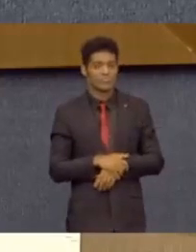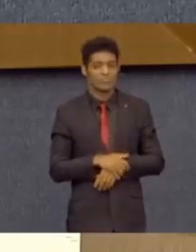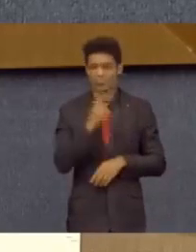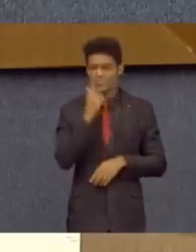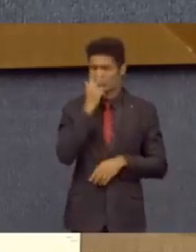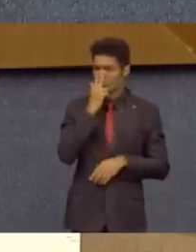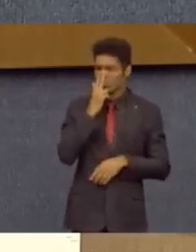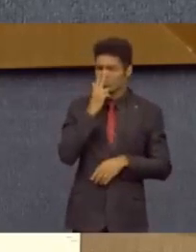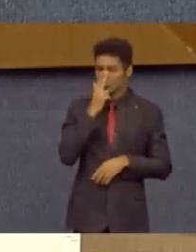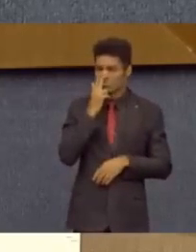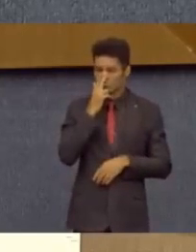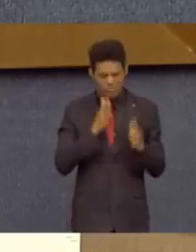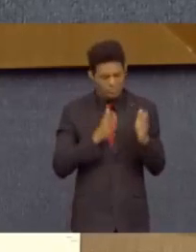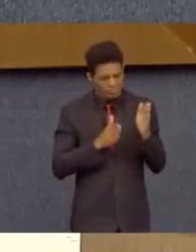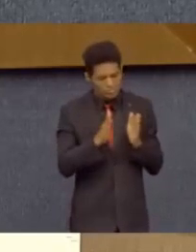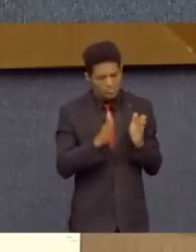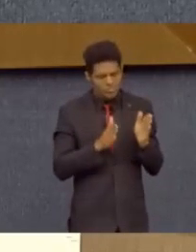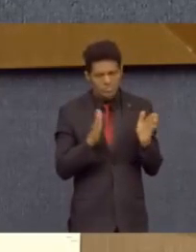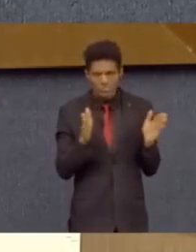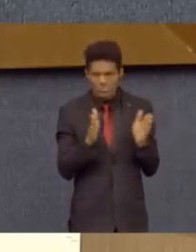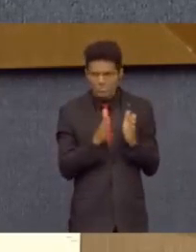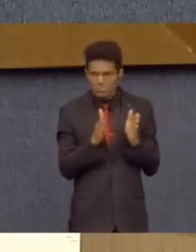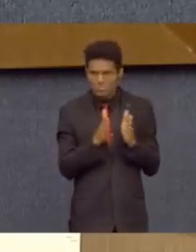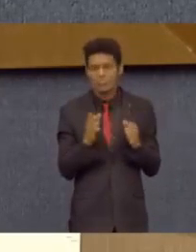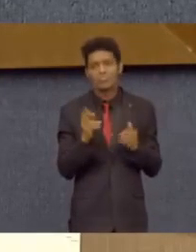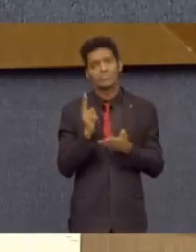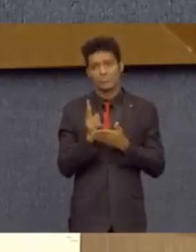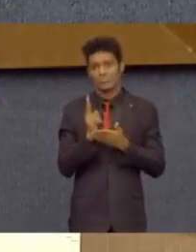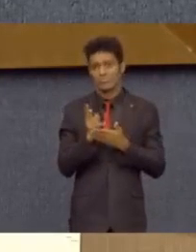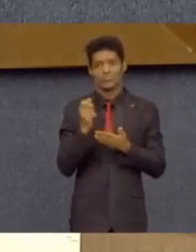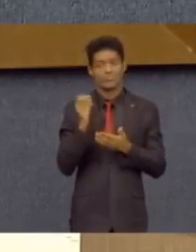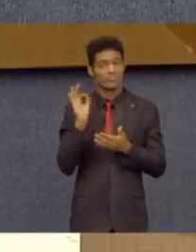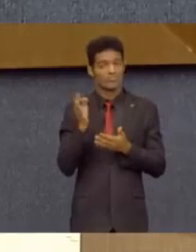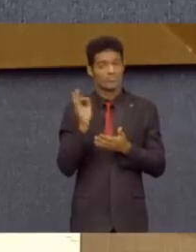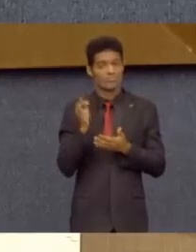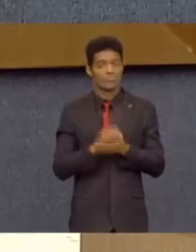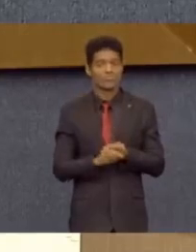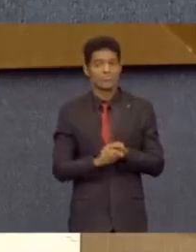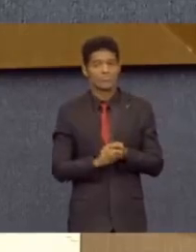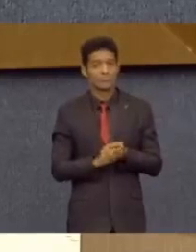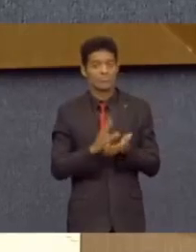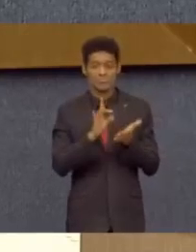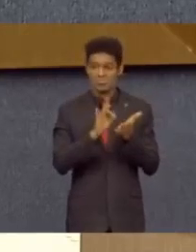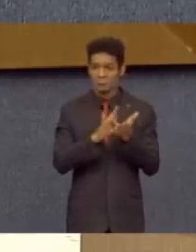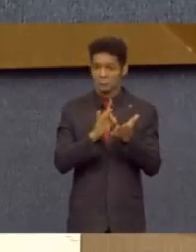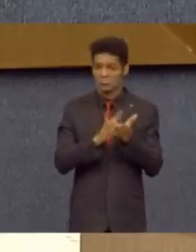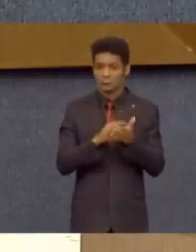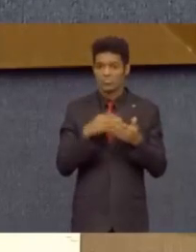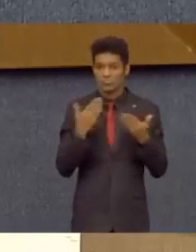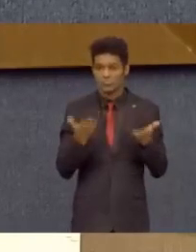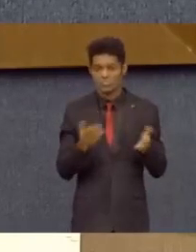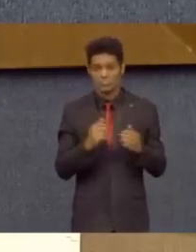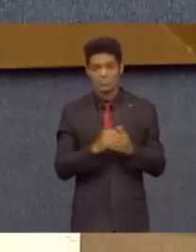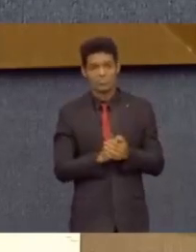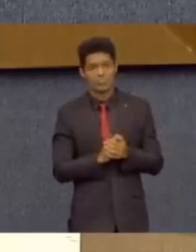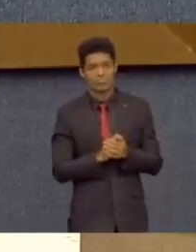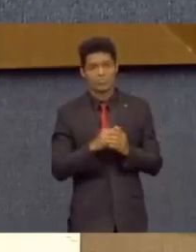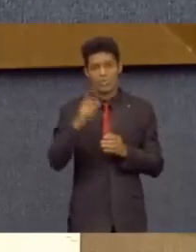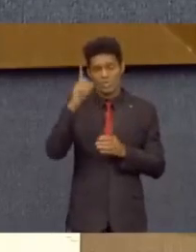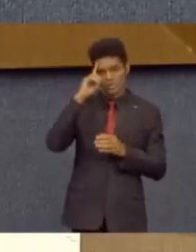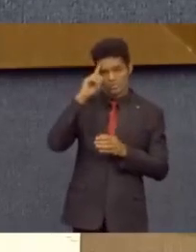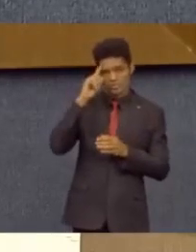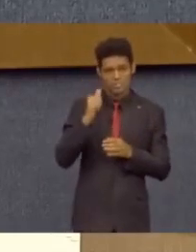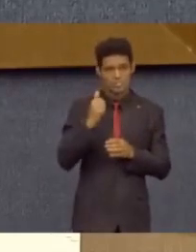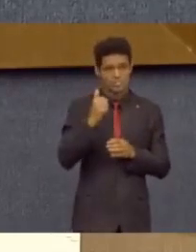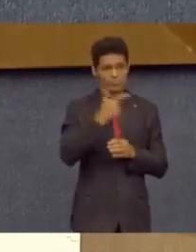pareça um curto período de tempo, e é, no dia 21 de outubro de 2023, chegou